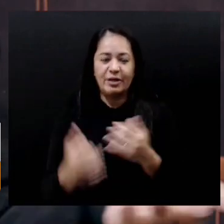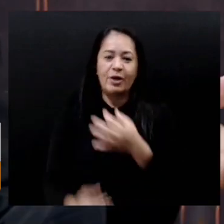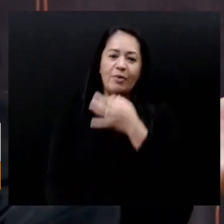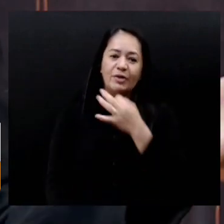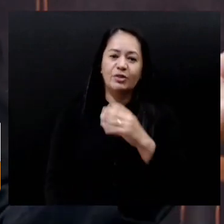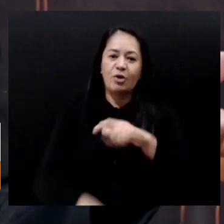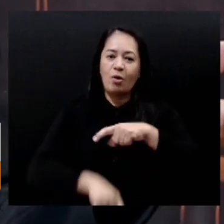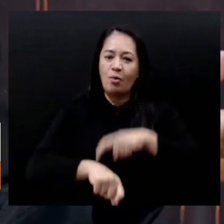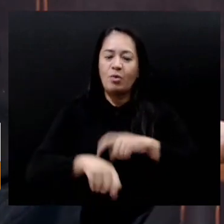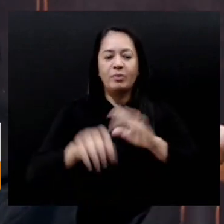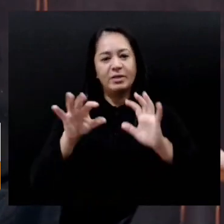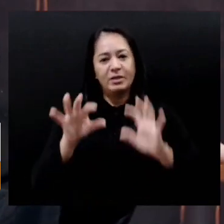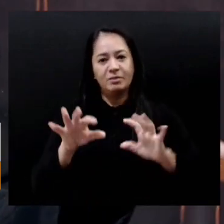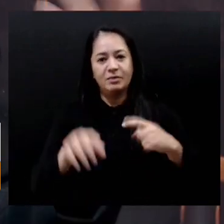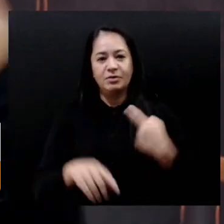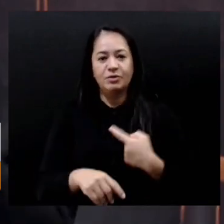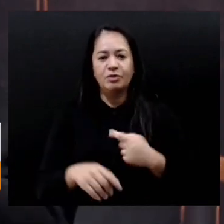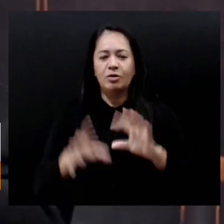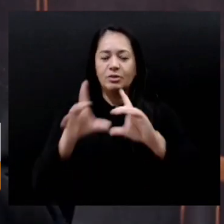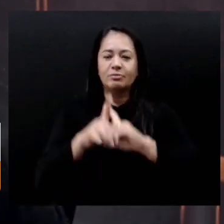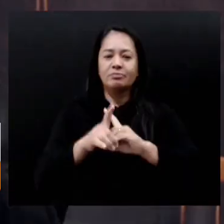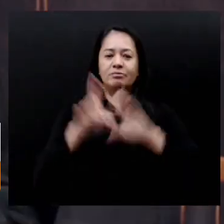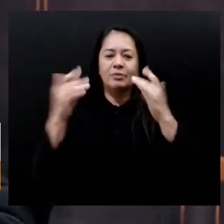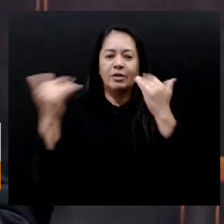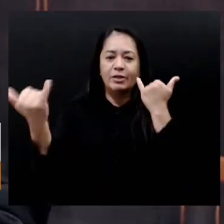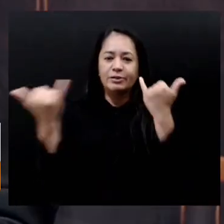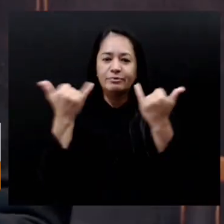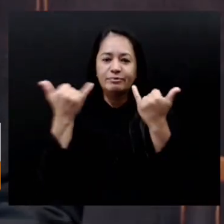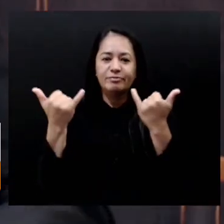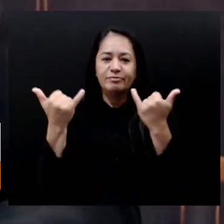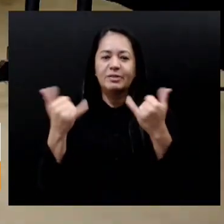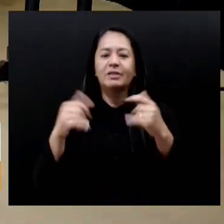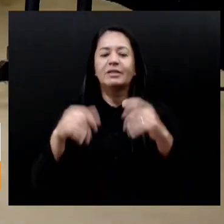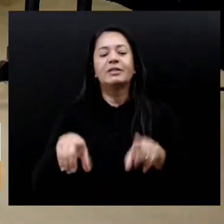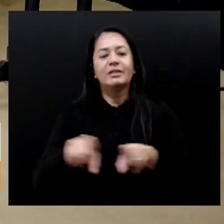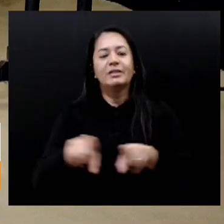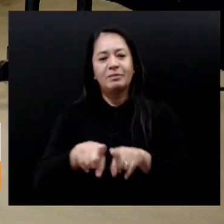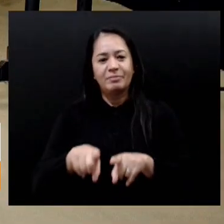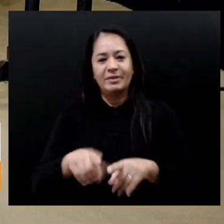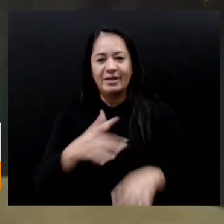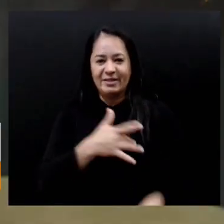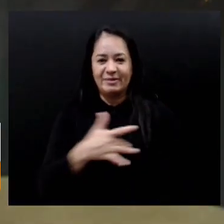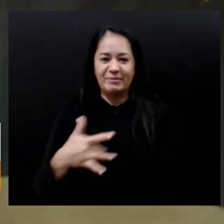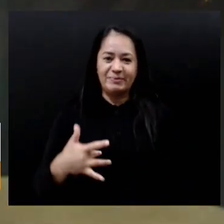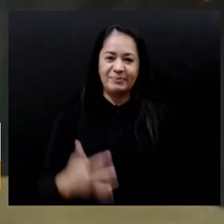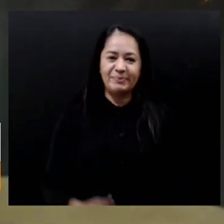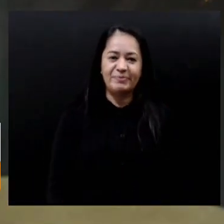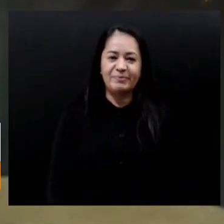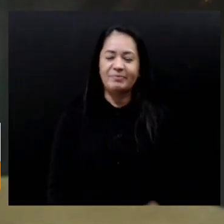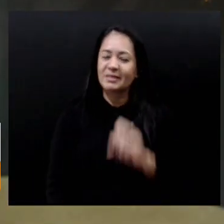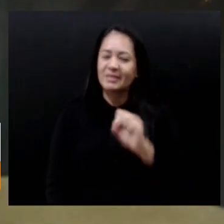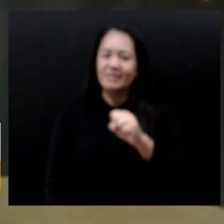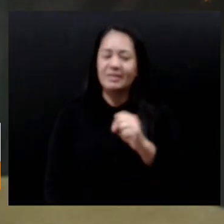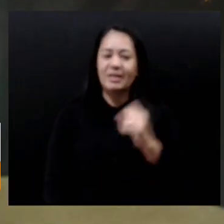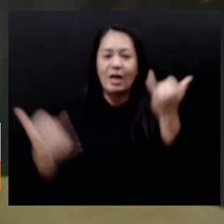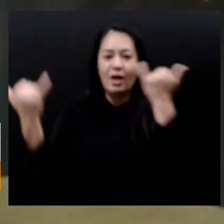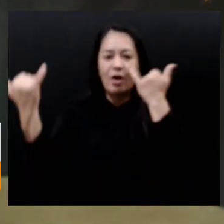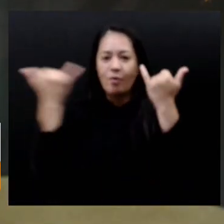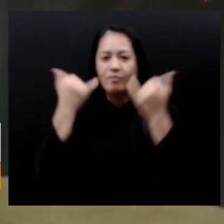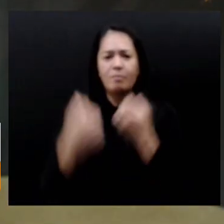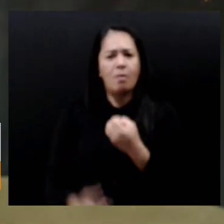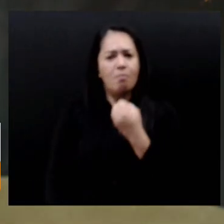gente democratizar as informações, e informação também é saúde. Exatamente. Informação boa é